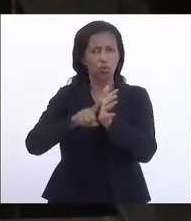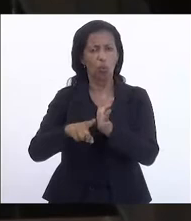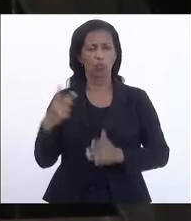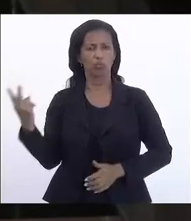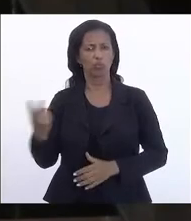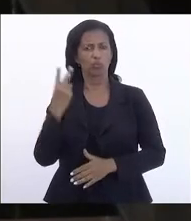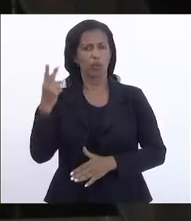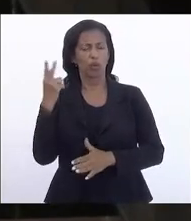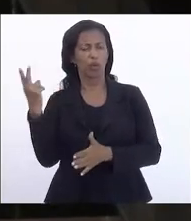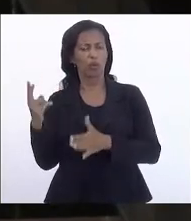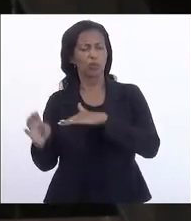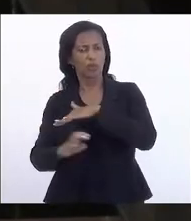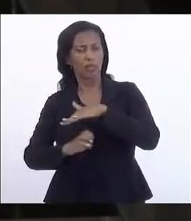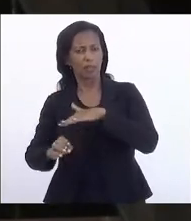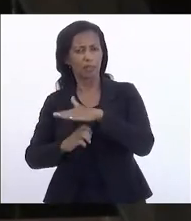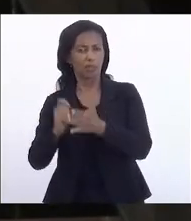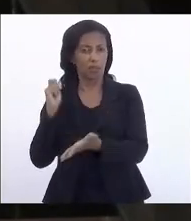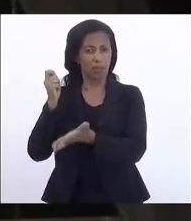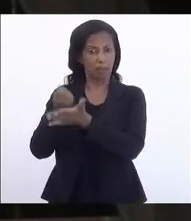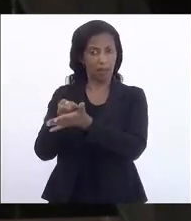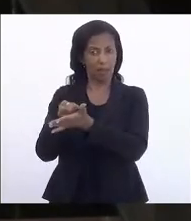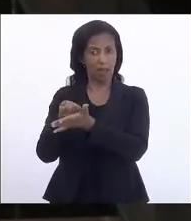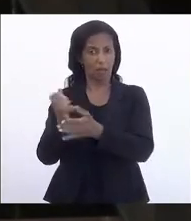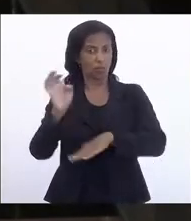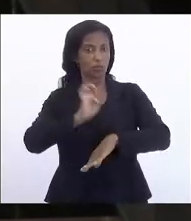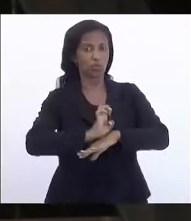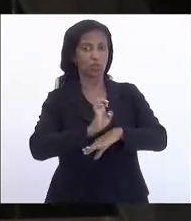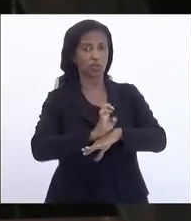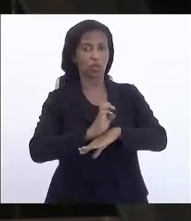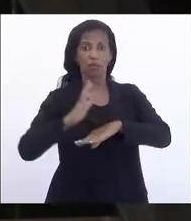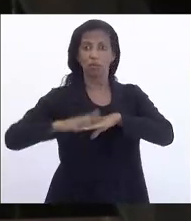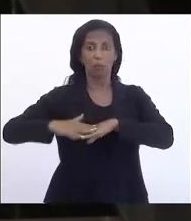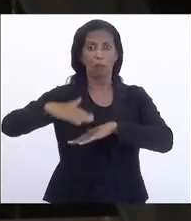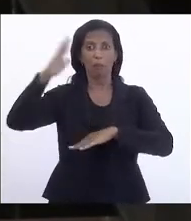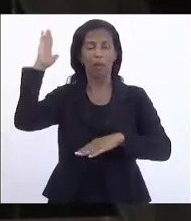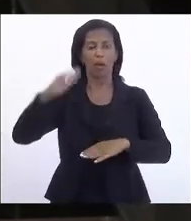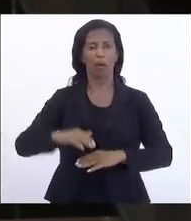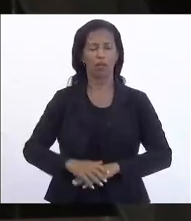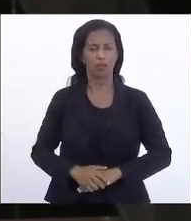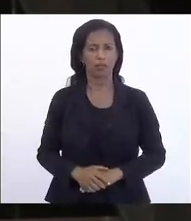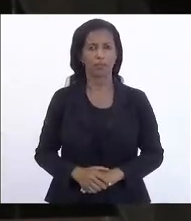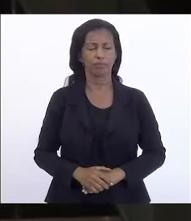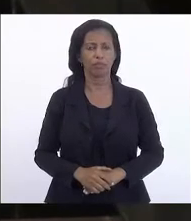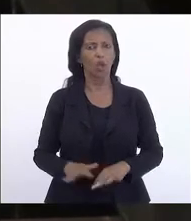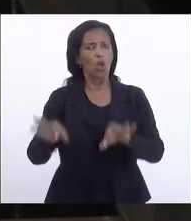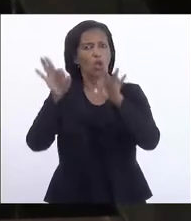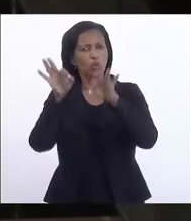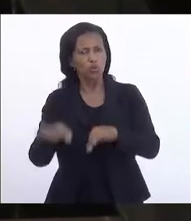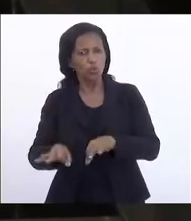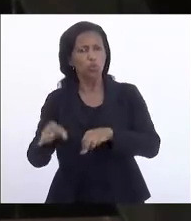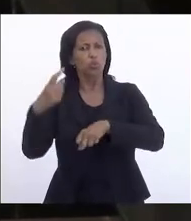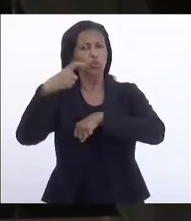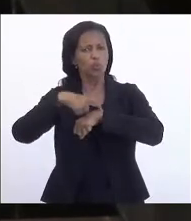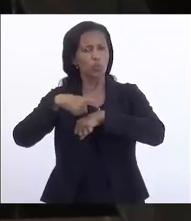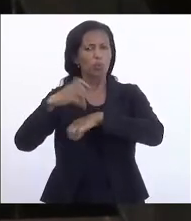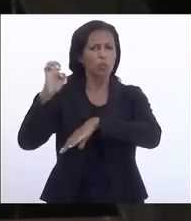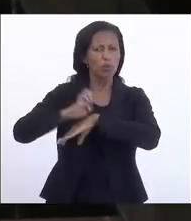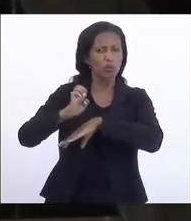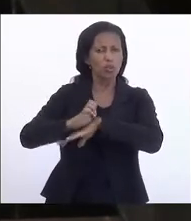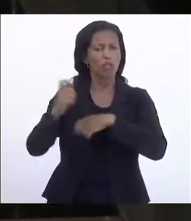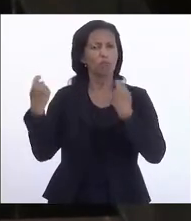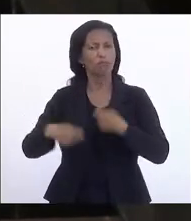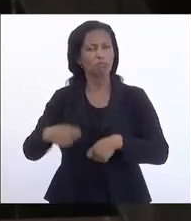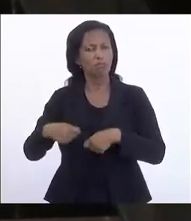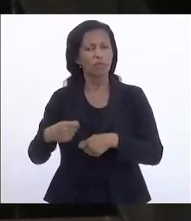as concessionárias tinham que pagar de participação especial ao Estado foram os maiores, foram os mais elevados, justo no momento que o Estado precisava